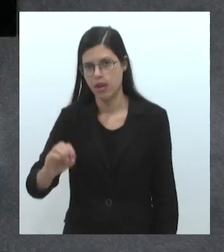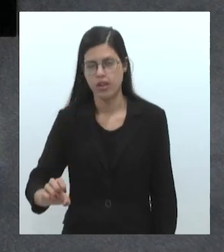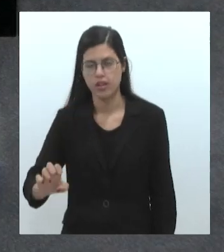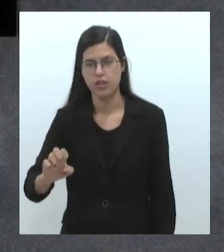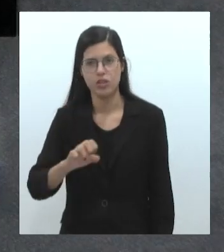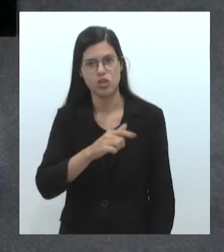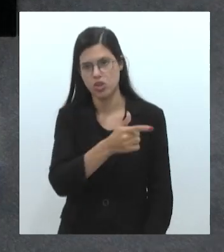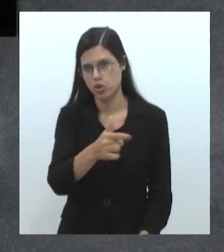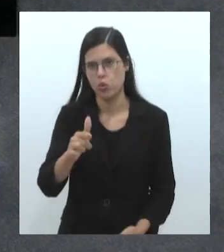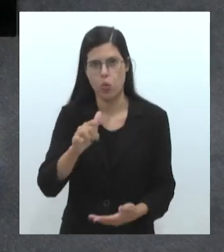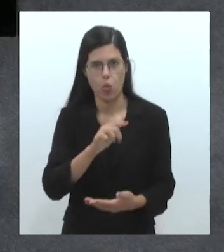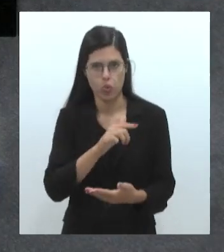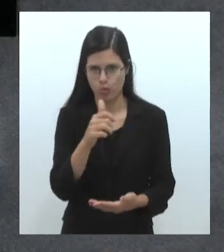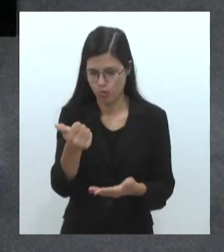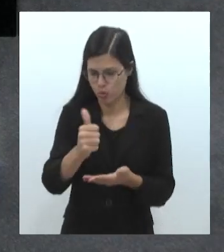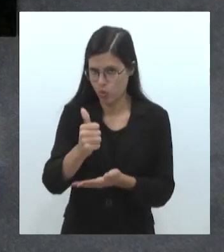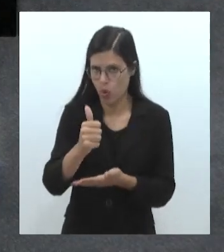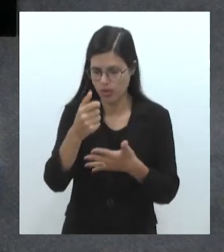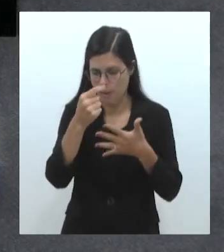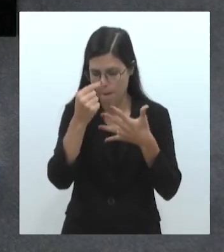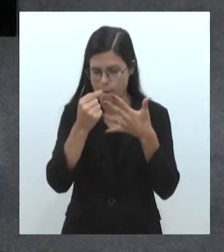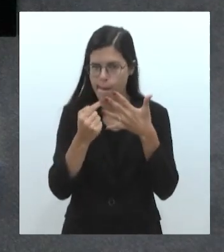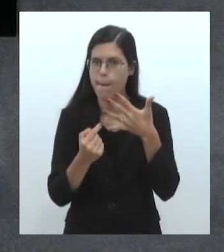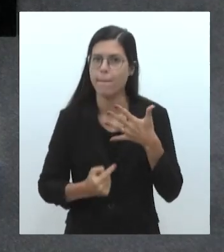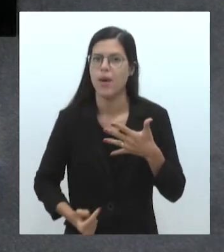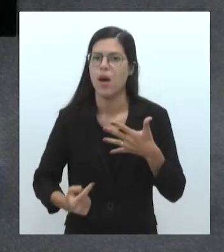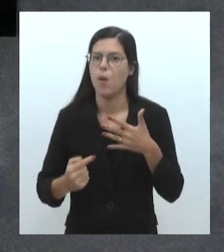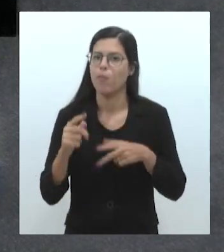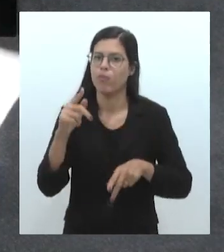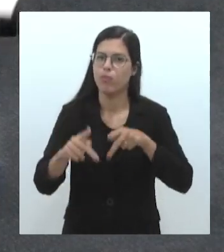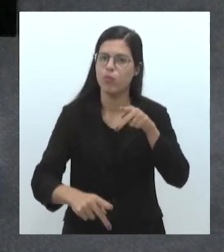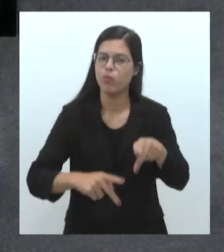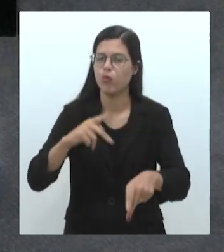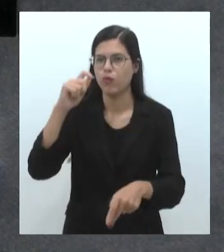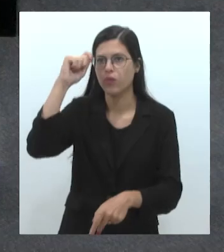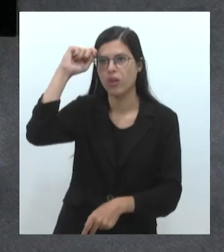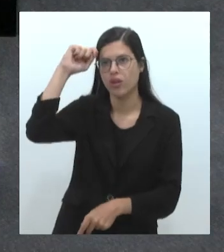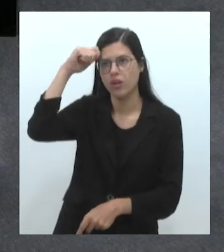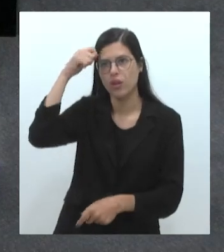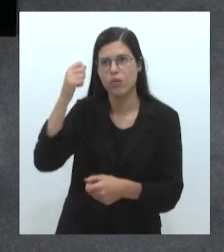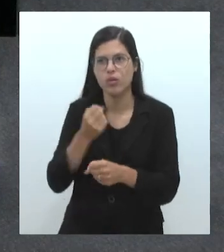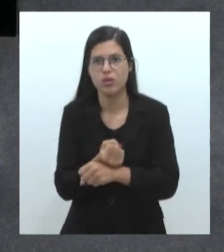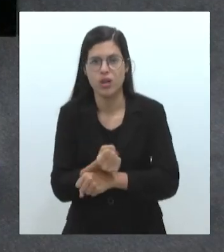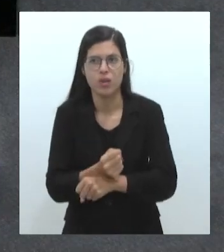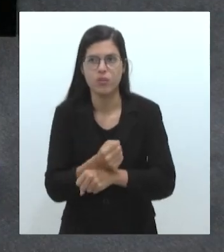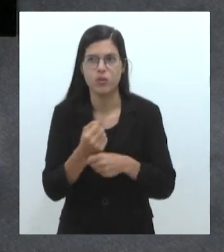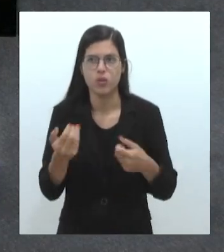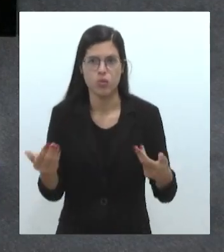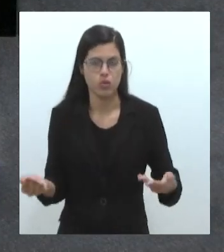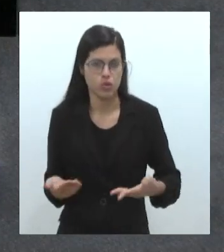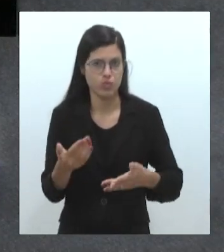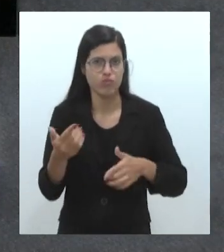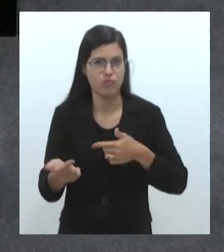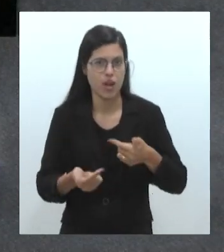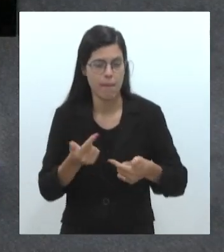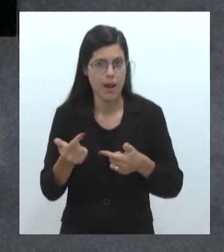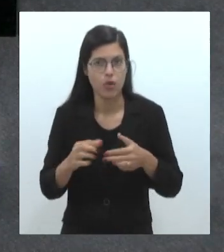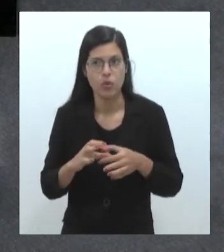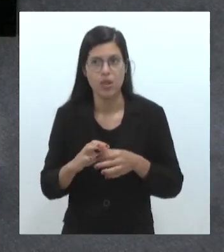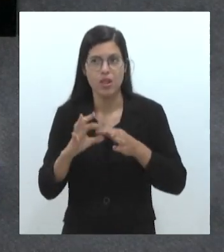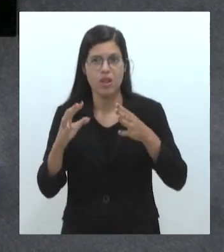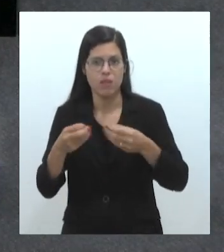nunca esqueçamos que o povo negro, mesmo escravizado e hoje, mesmo no trabalho livre e precarizado,